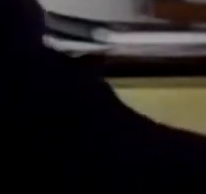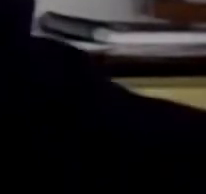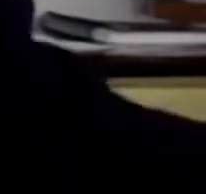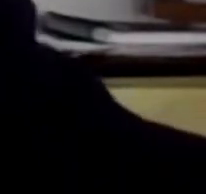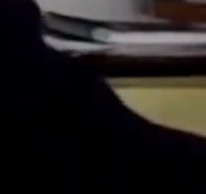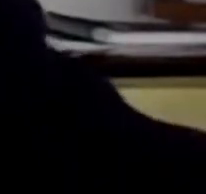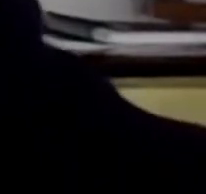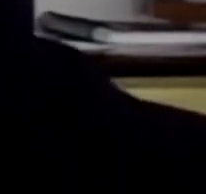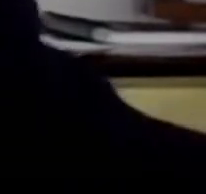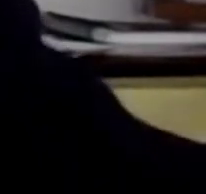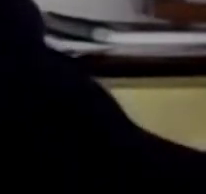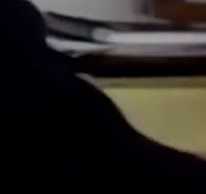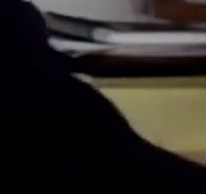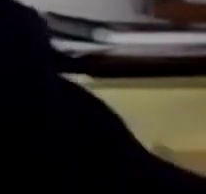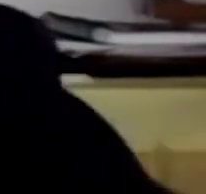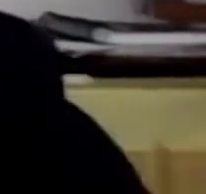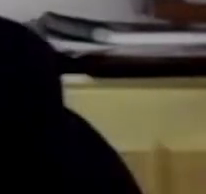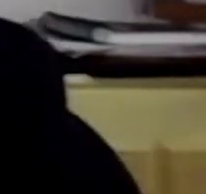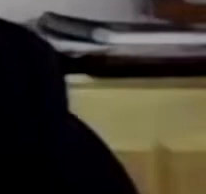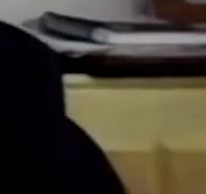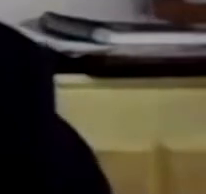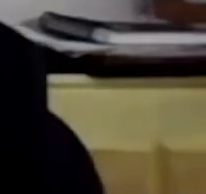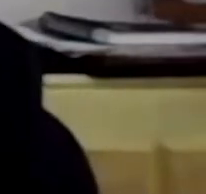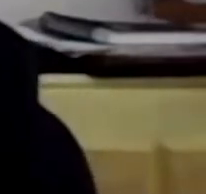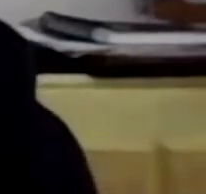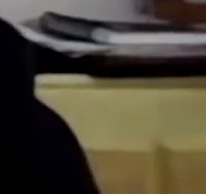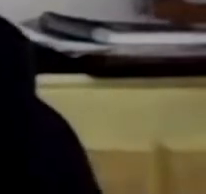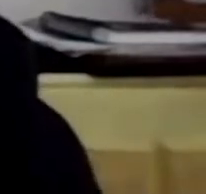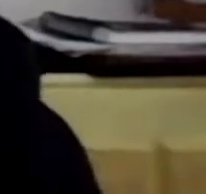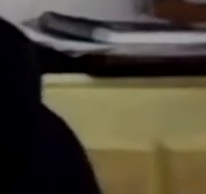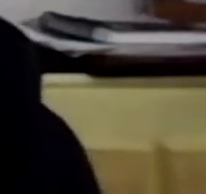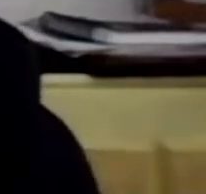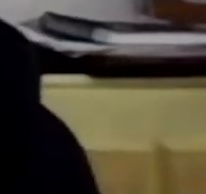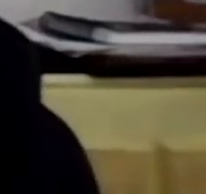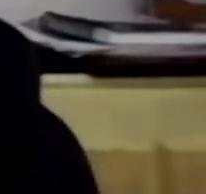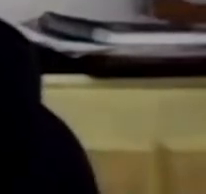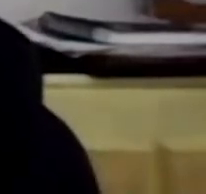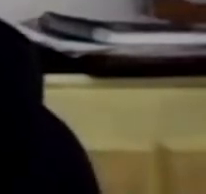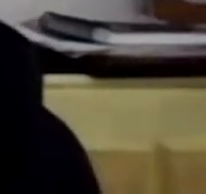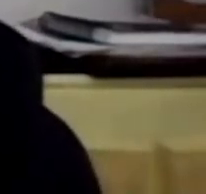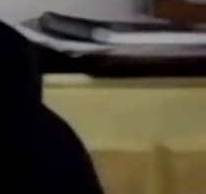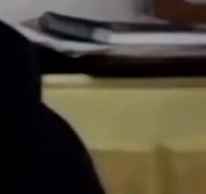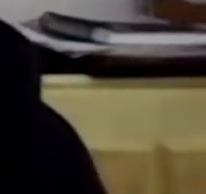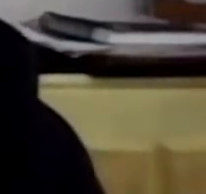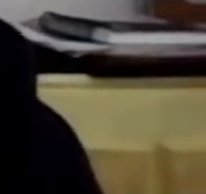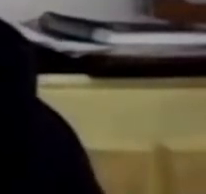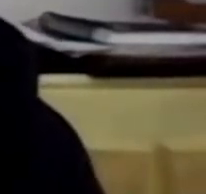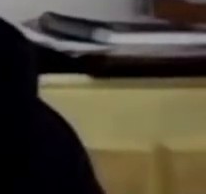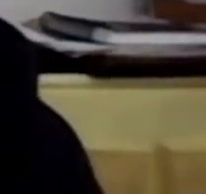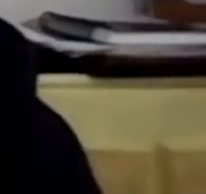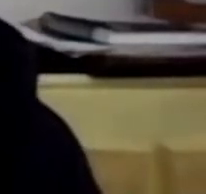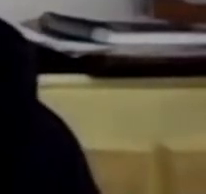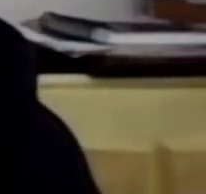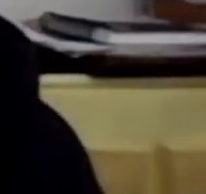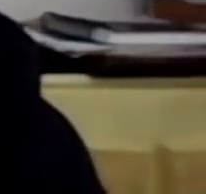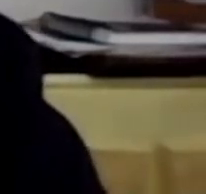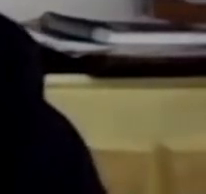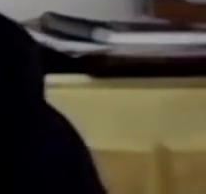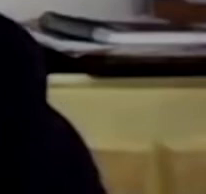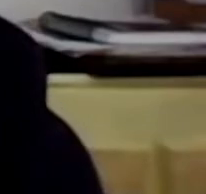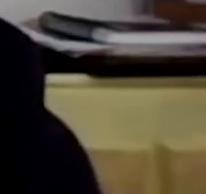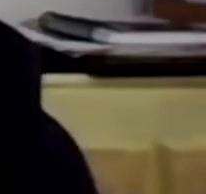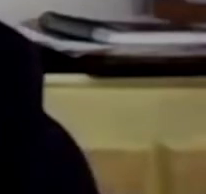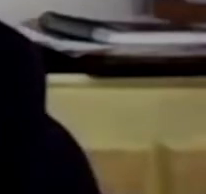isso reverbera em outros setores que também são impactados, mas eu gostei da proposta, eu acho que é interessante.